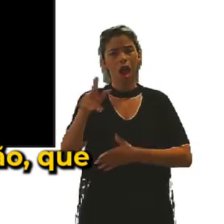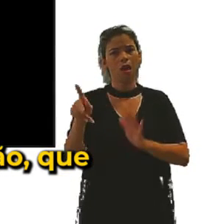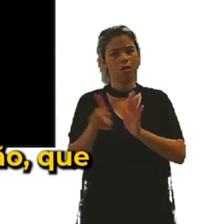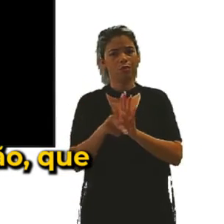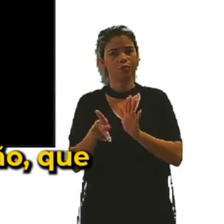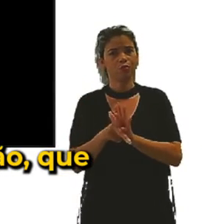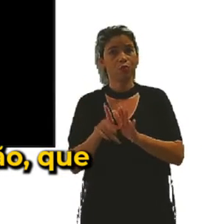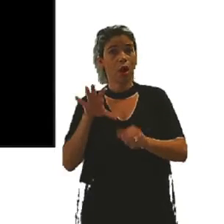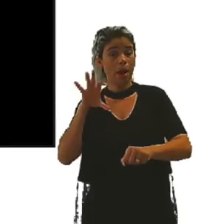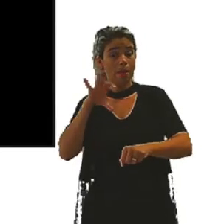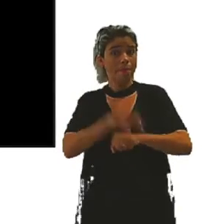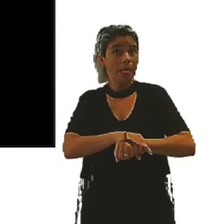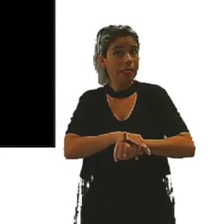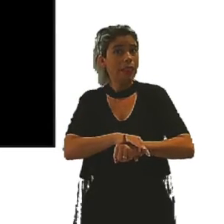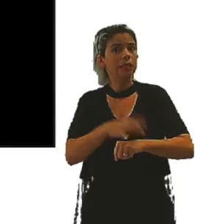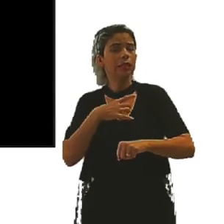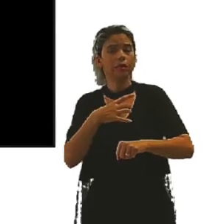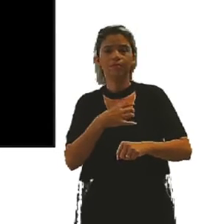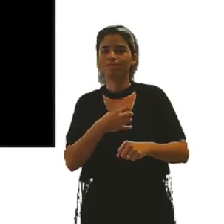impedem as notificações,